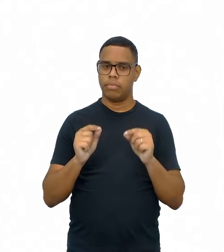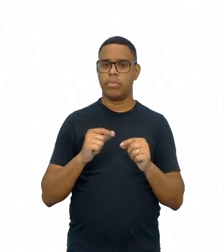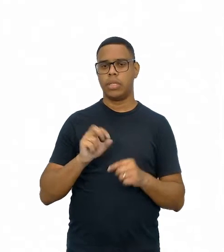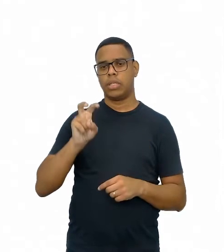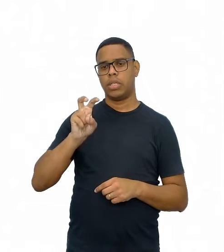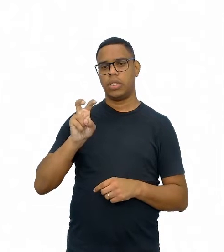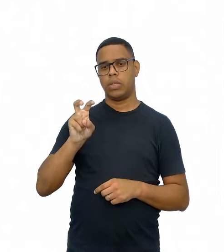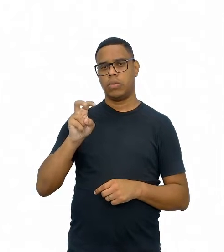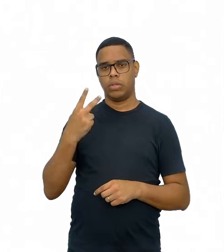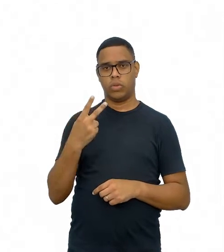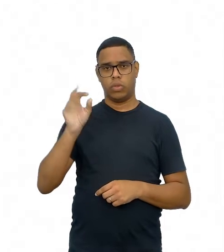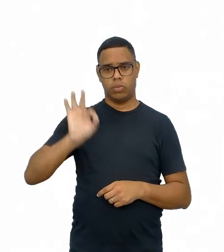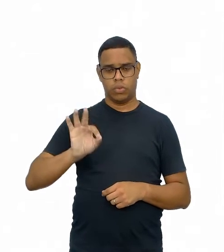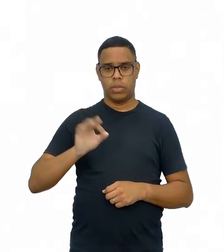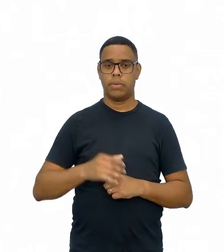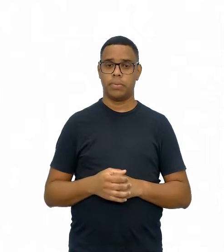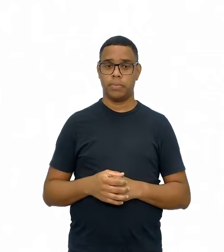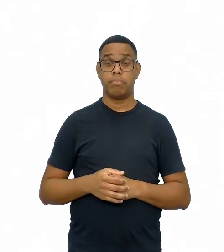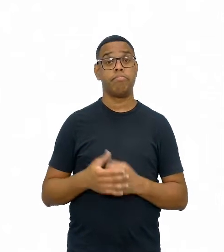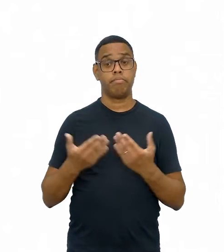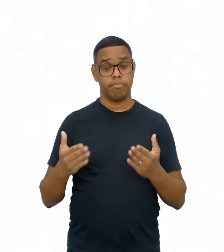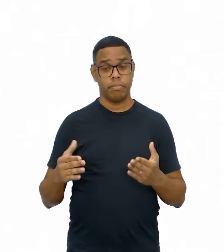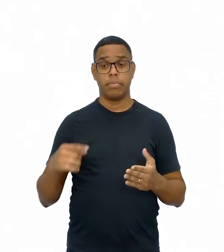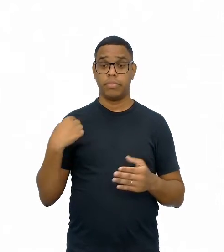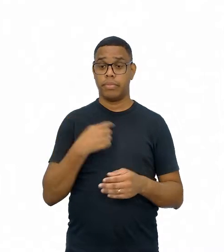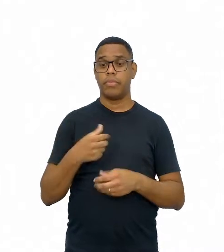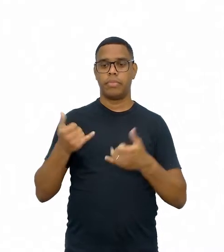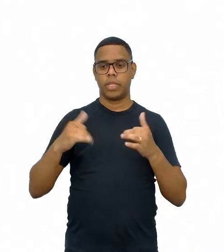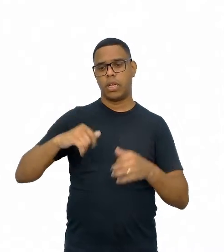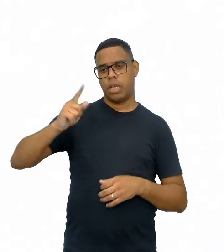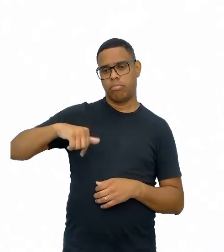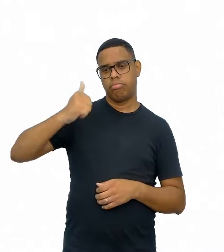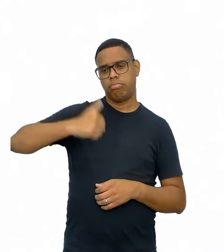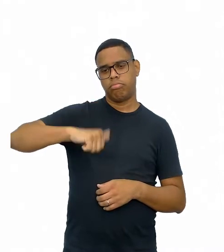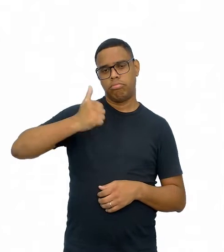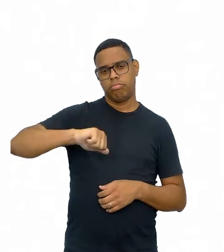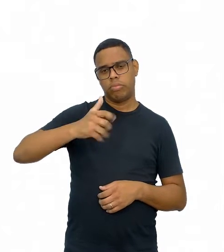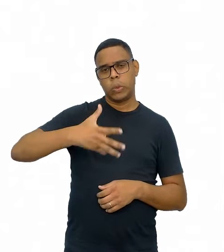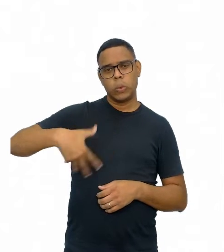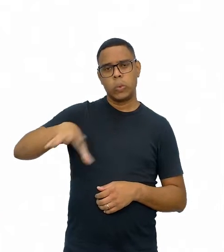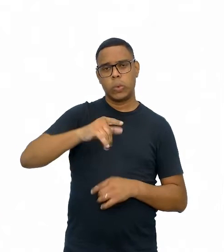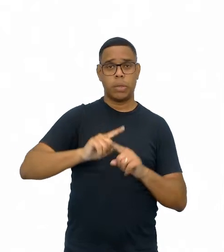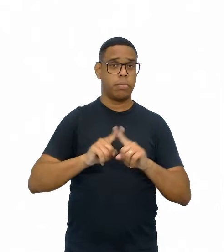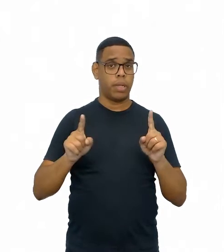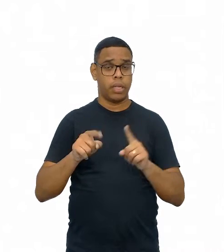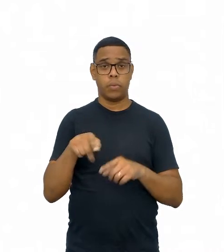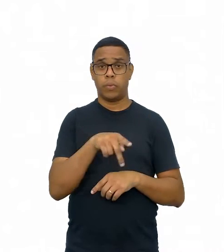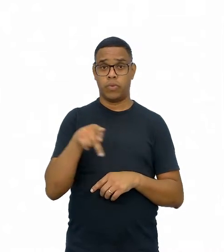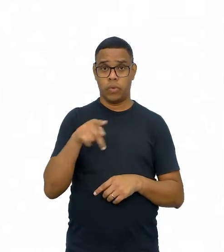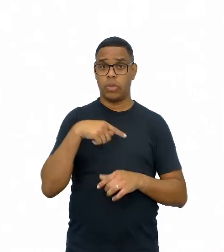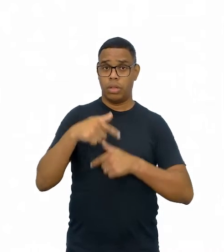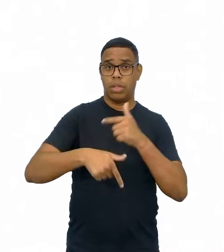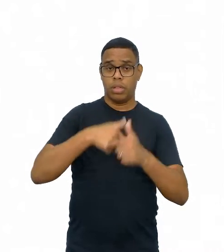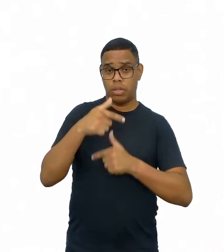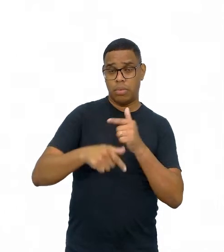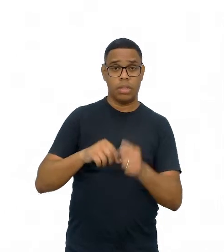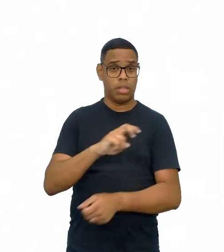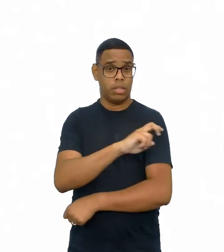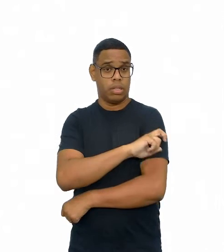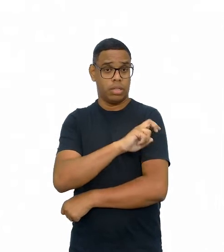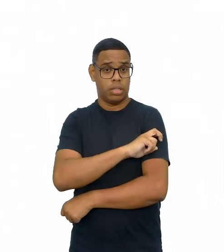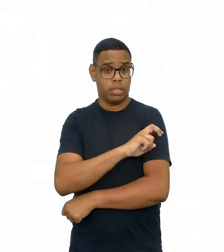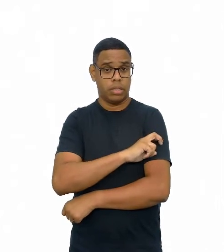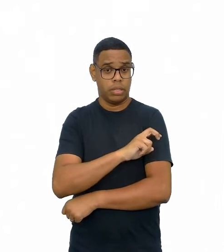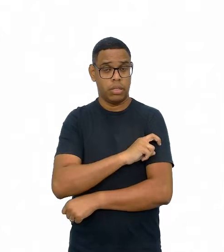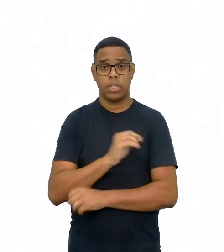de 52%. Claro que estamos fazendo uma análise do macro, mas para o professor que trabalha com o 5º ano de